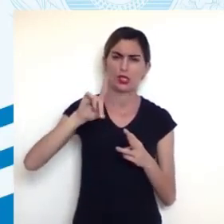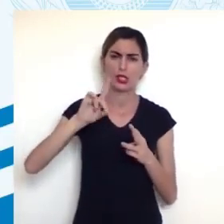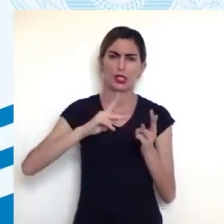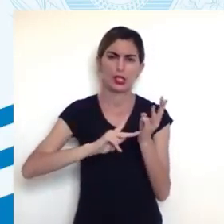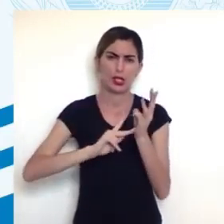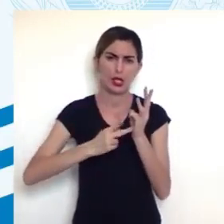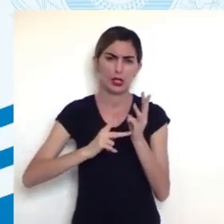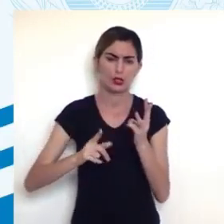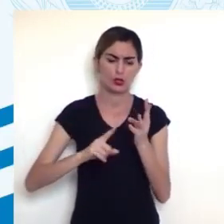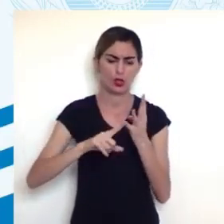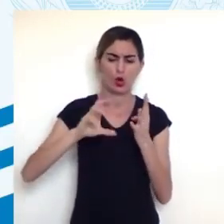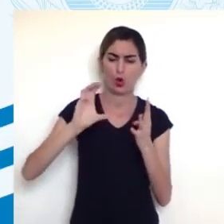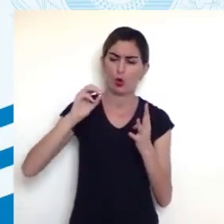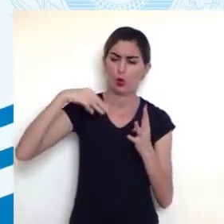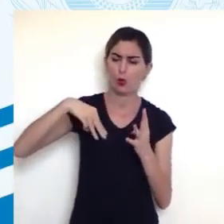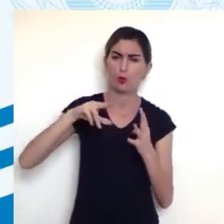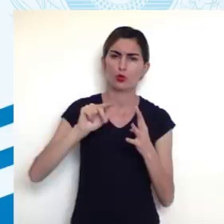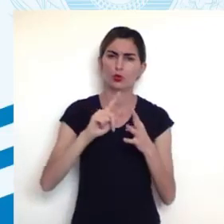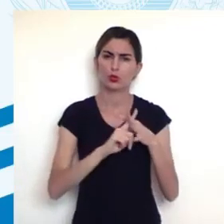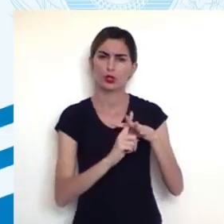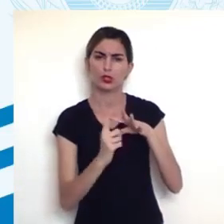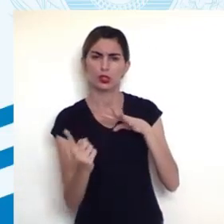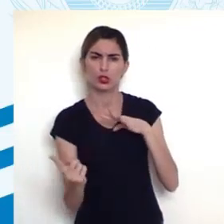anarco-sindicalistas, comunistas,